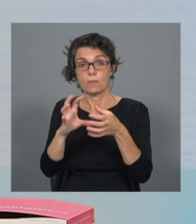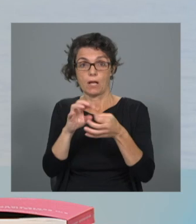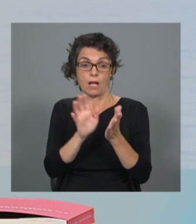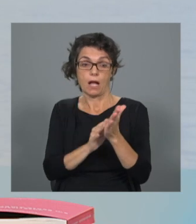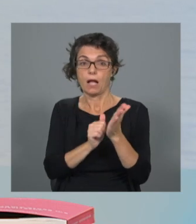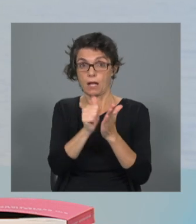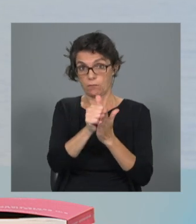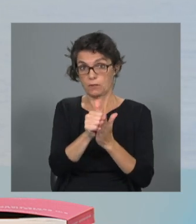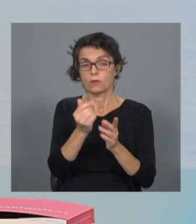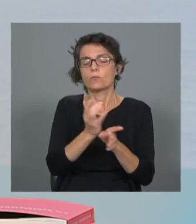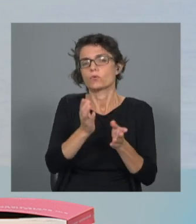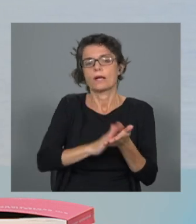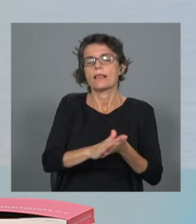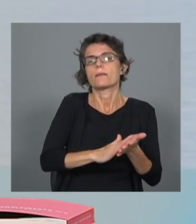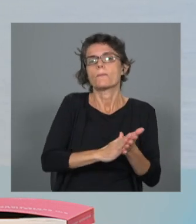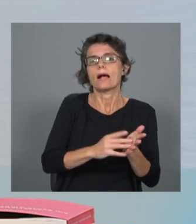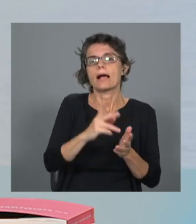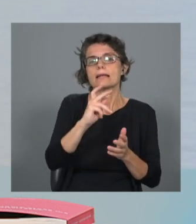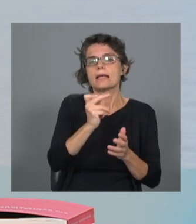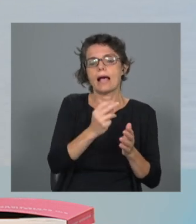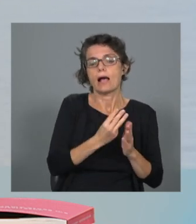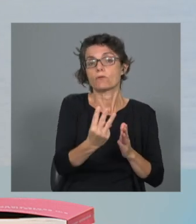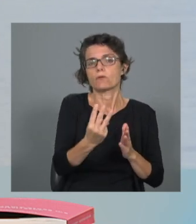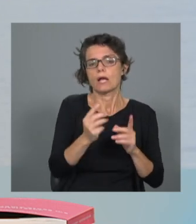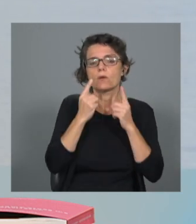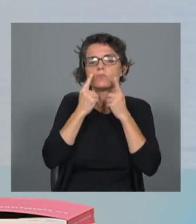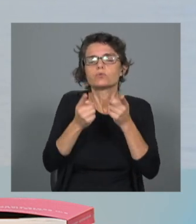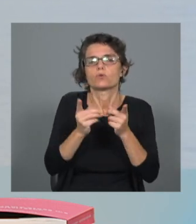uma introdução, e estes